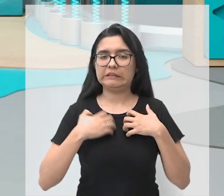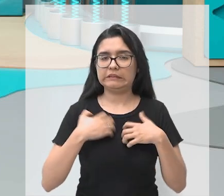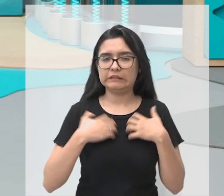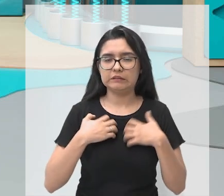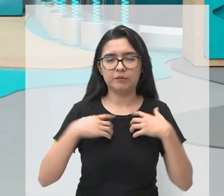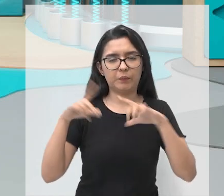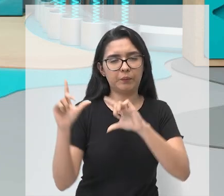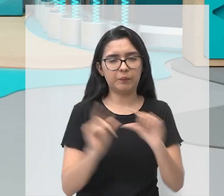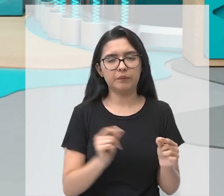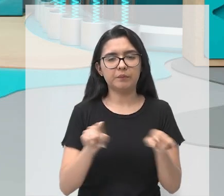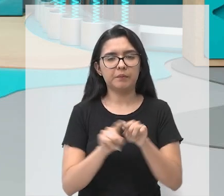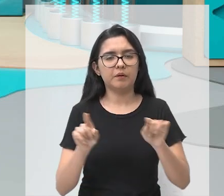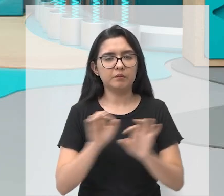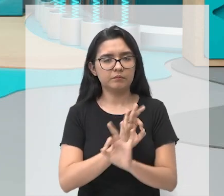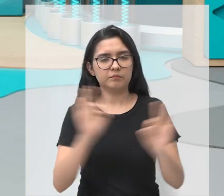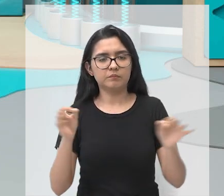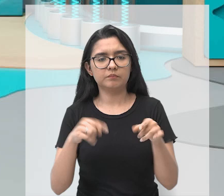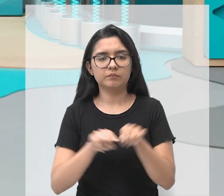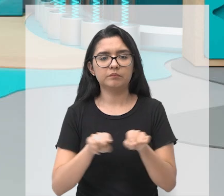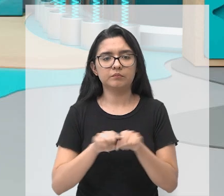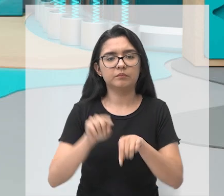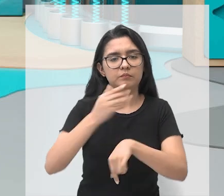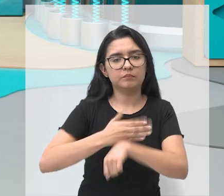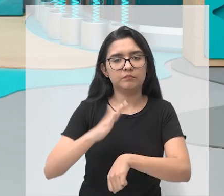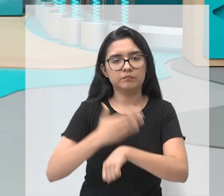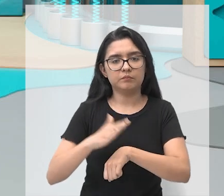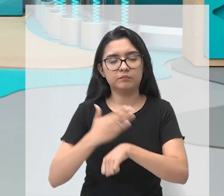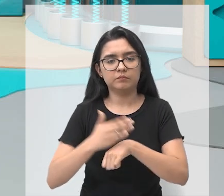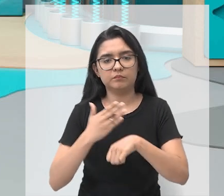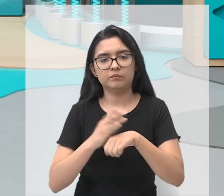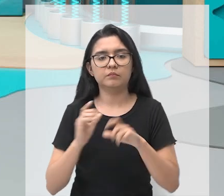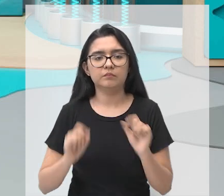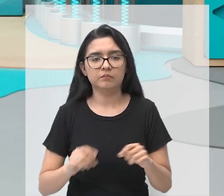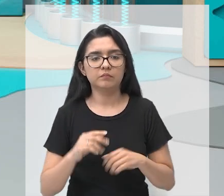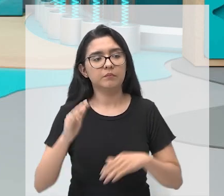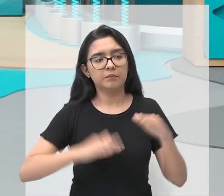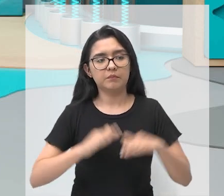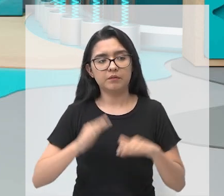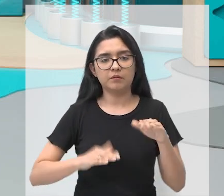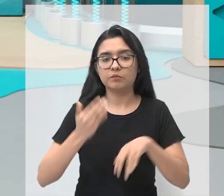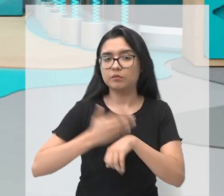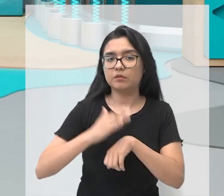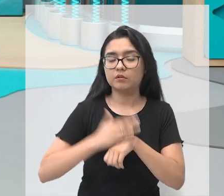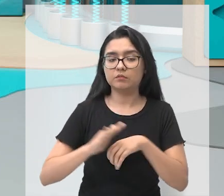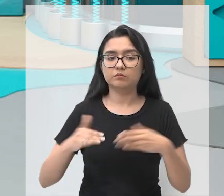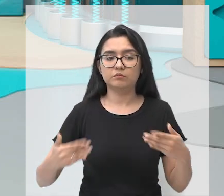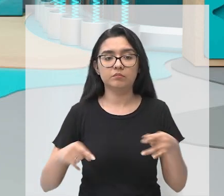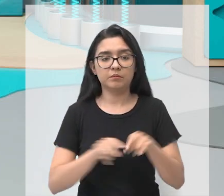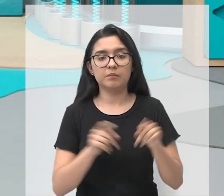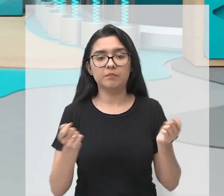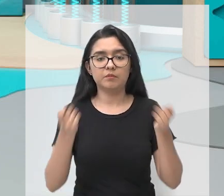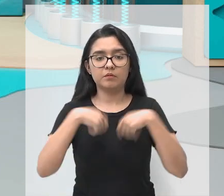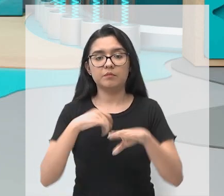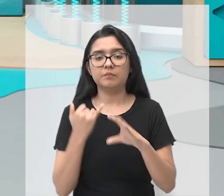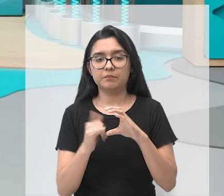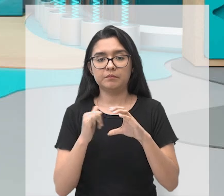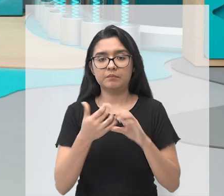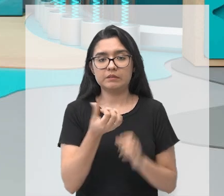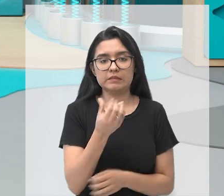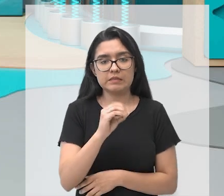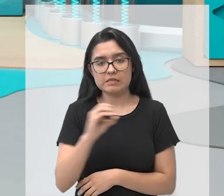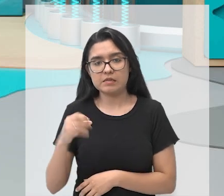é uma excelente atividade aeróbica e anaeróbica, dependendo da intensidade, e olha só o legal, ele promove um gasto calórico de até